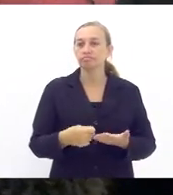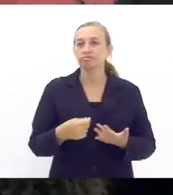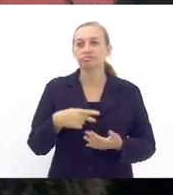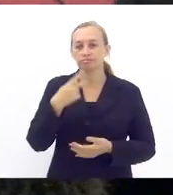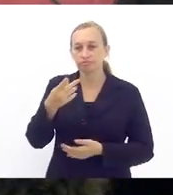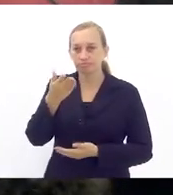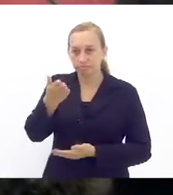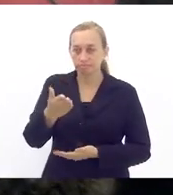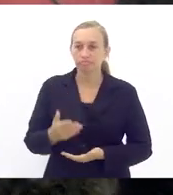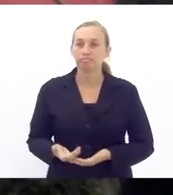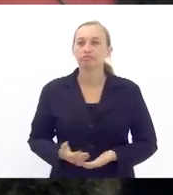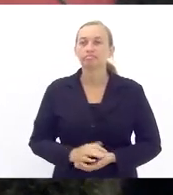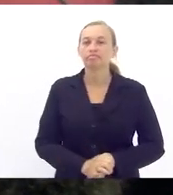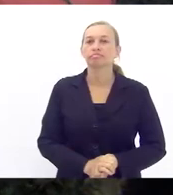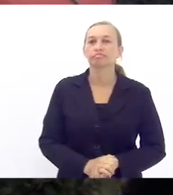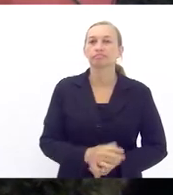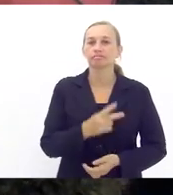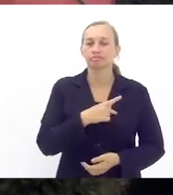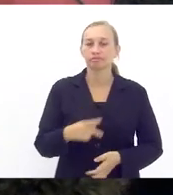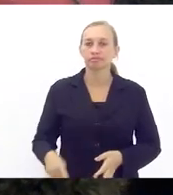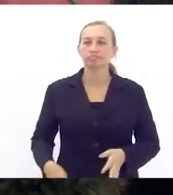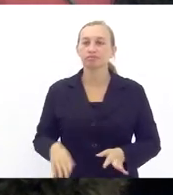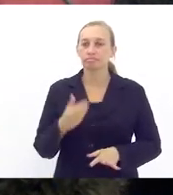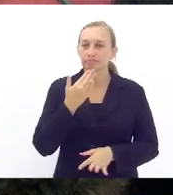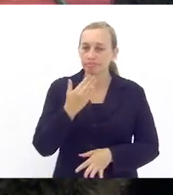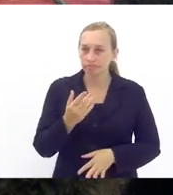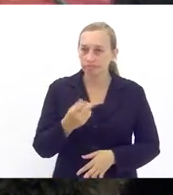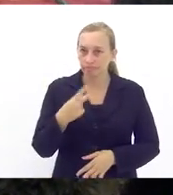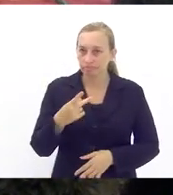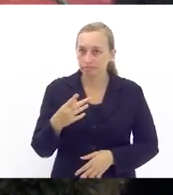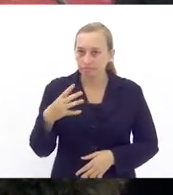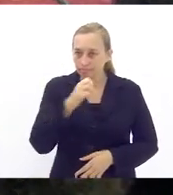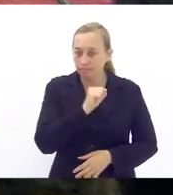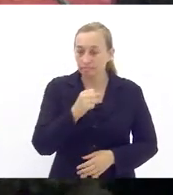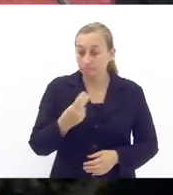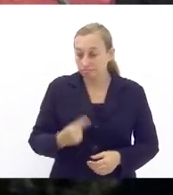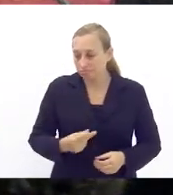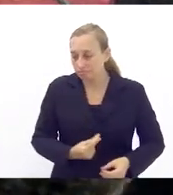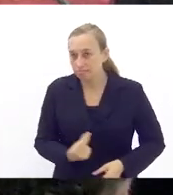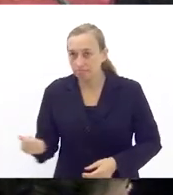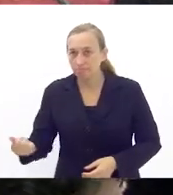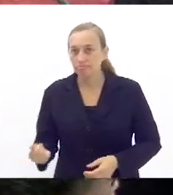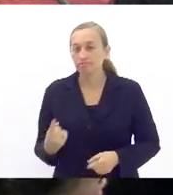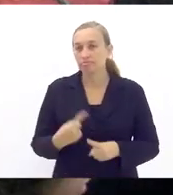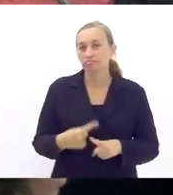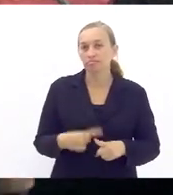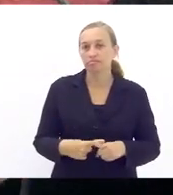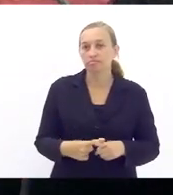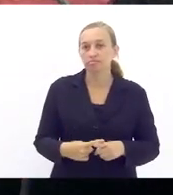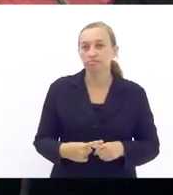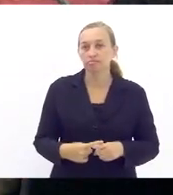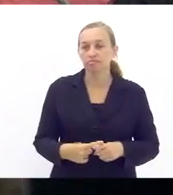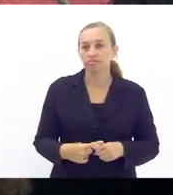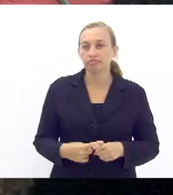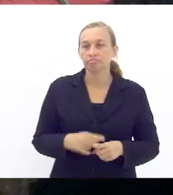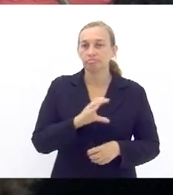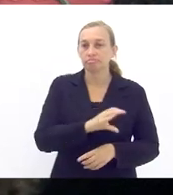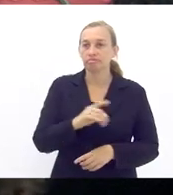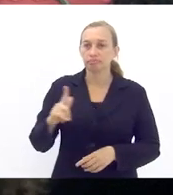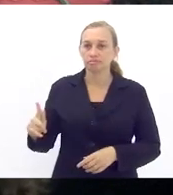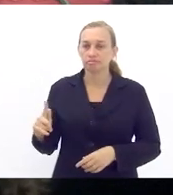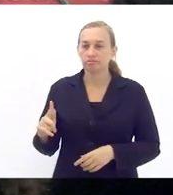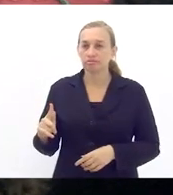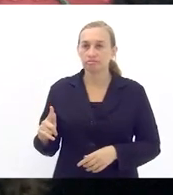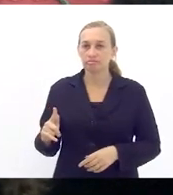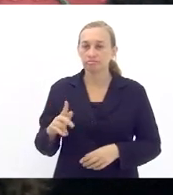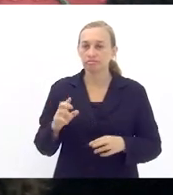obrigado pela presença só para Infelizmente vou ter que me retirar vou ter que me despedir porque tem um compromisso em campo de hoje das 5